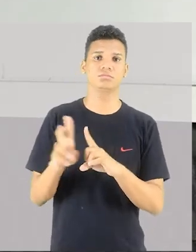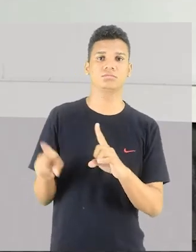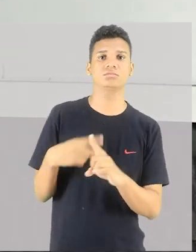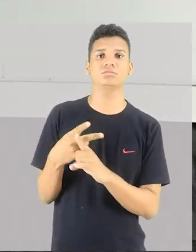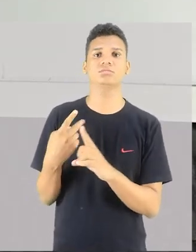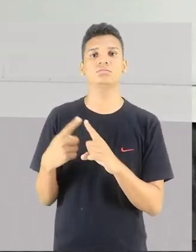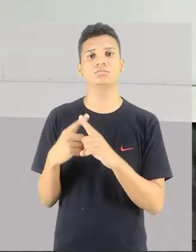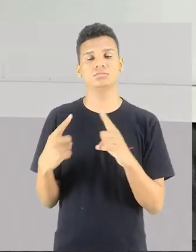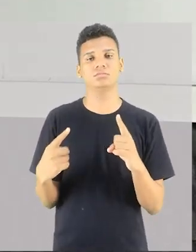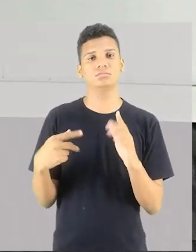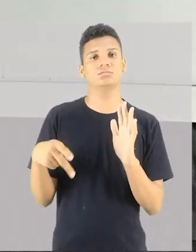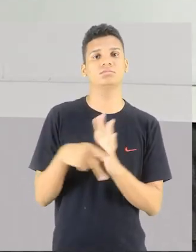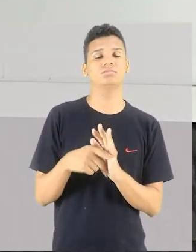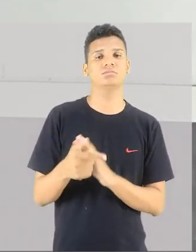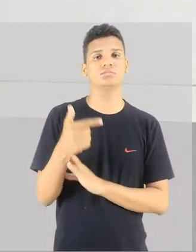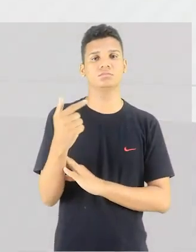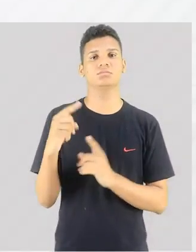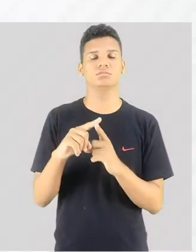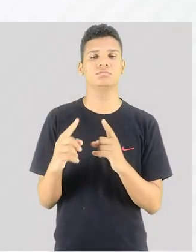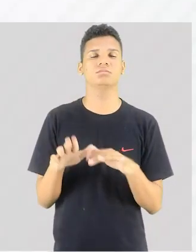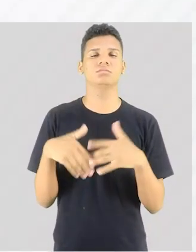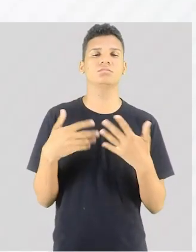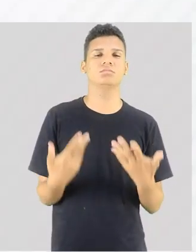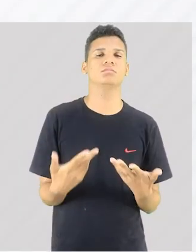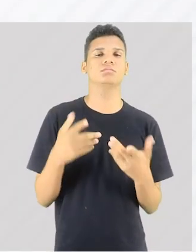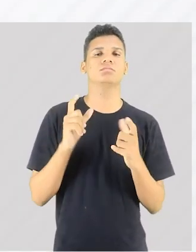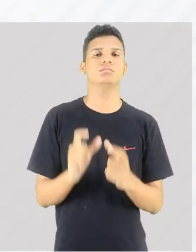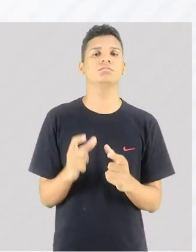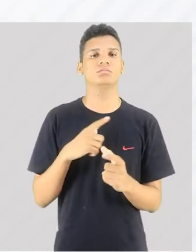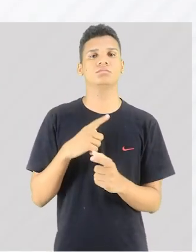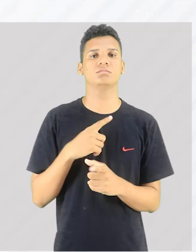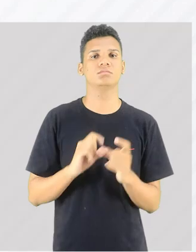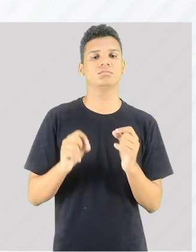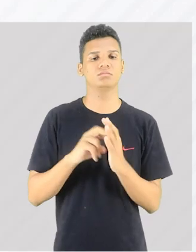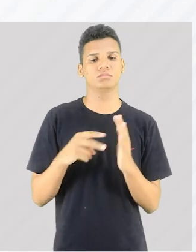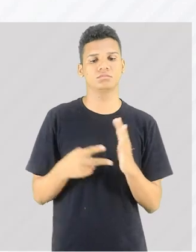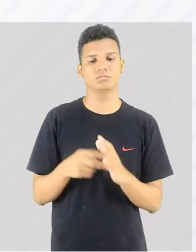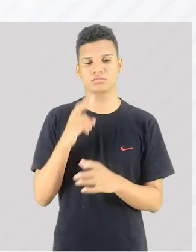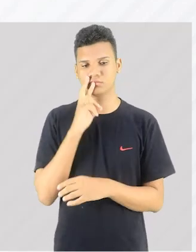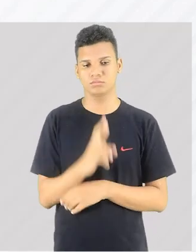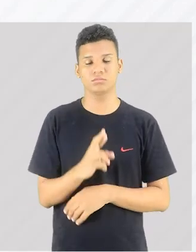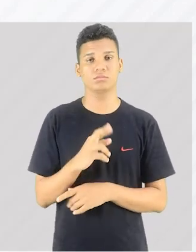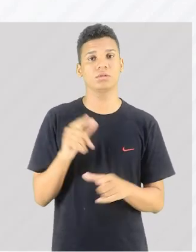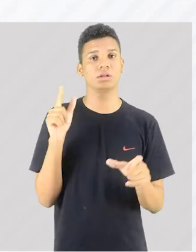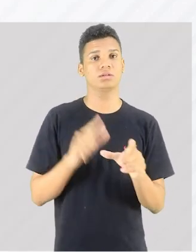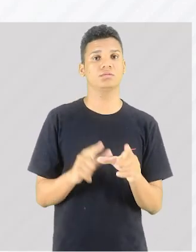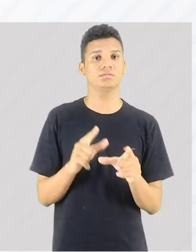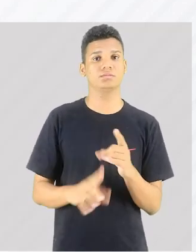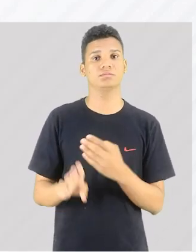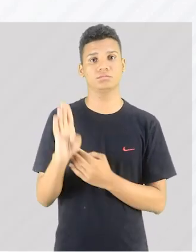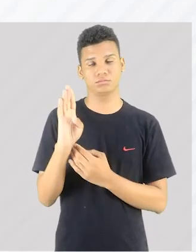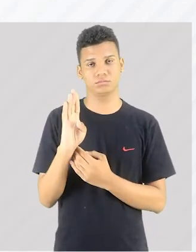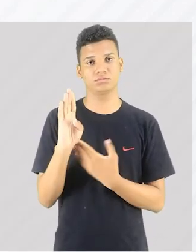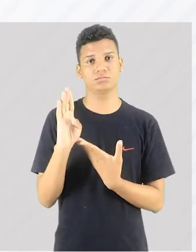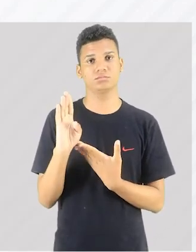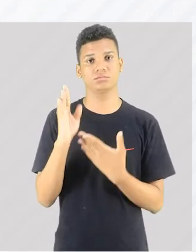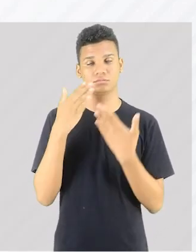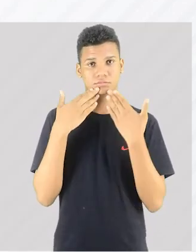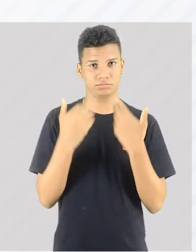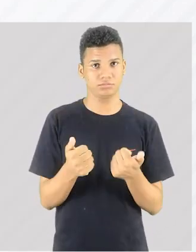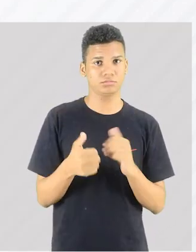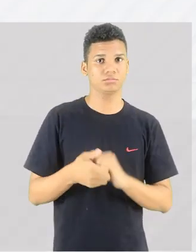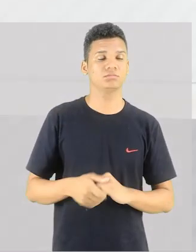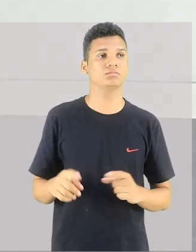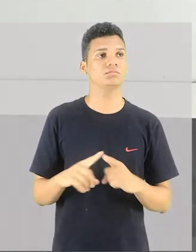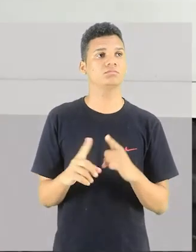qu 2 e onde tá essa osta está na letra b de bola beleza galera